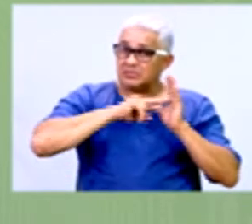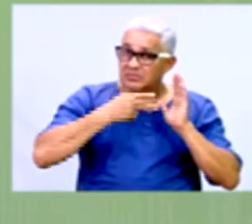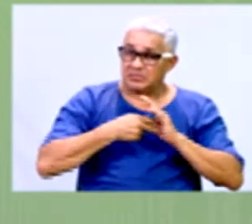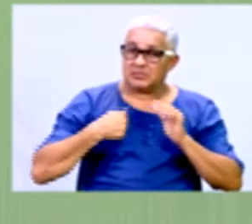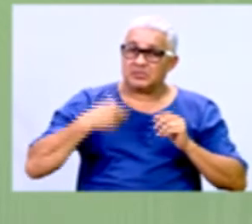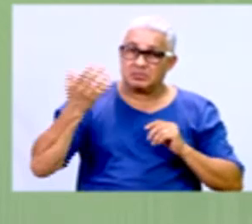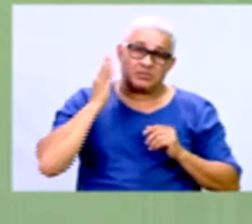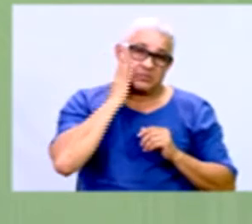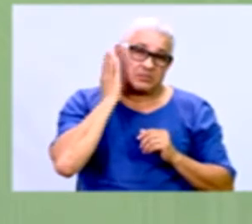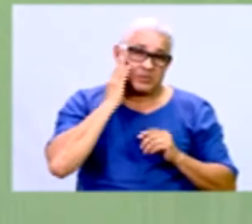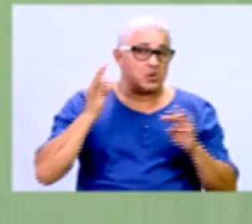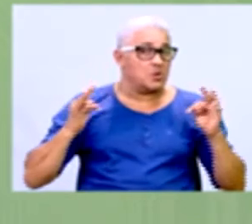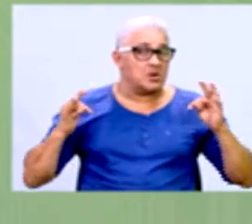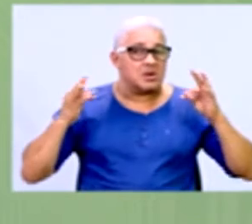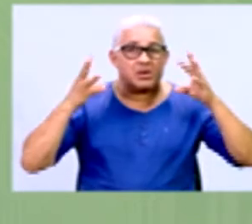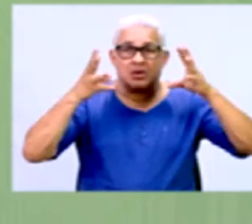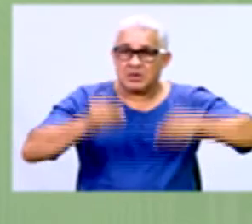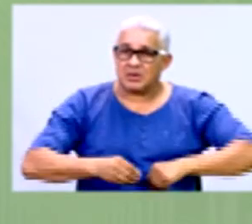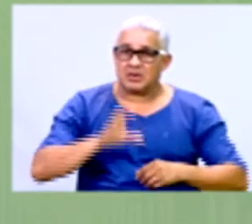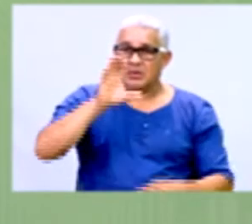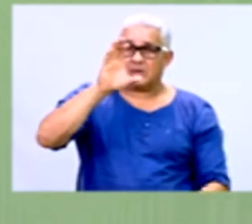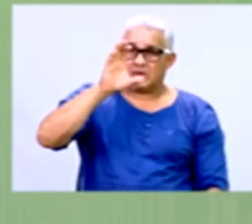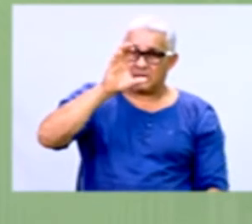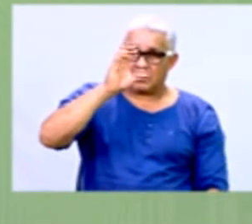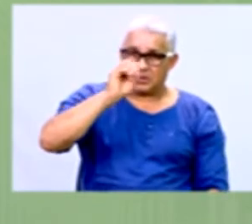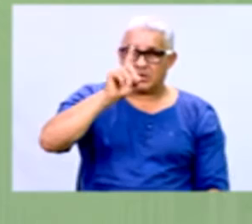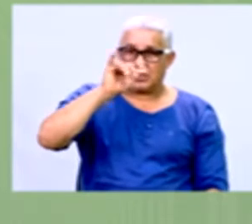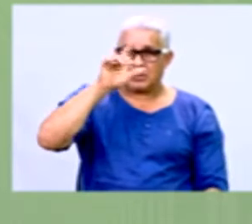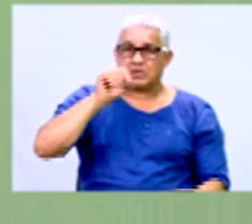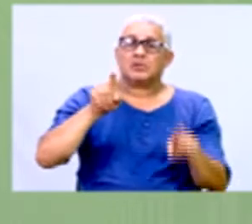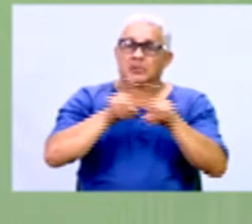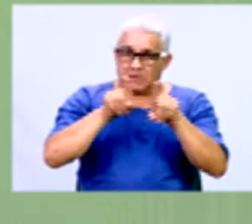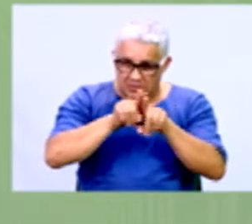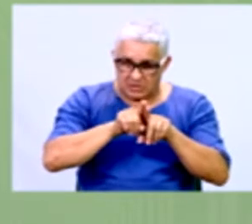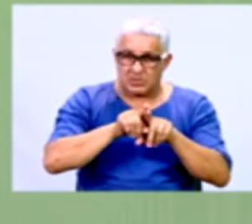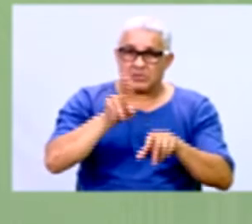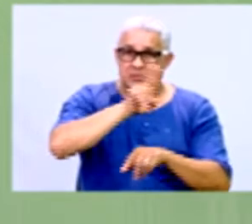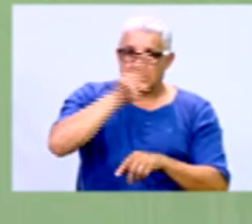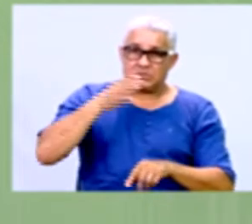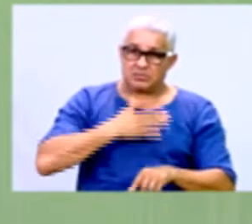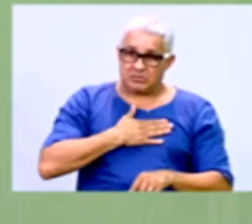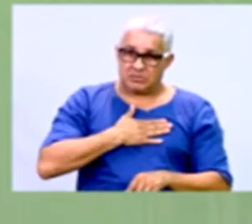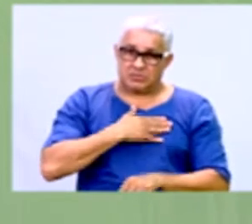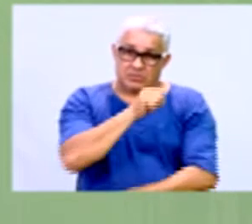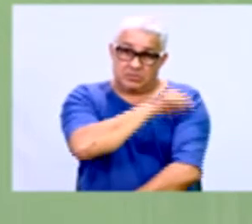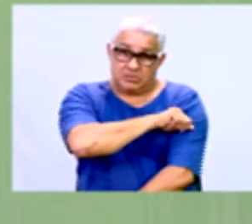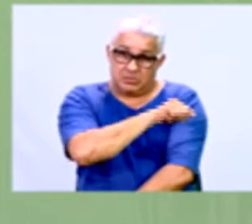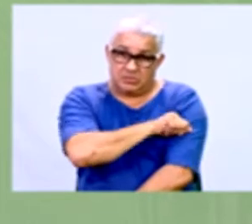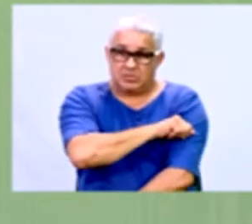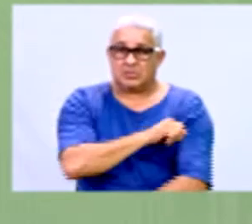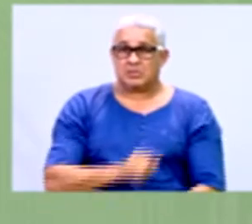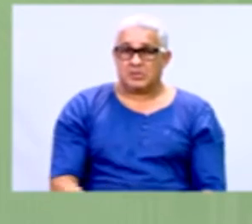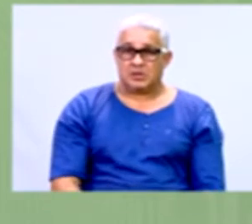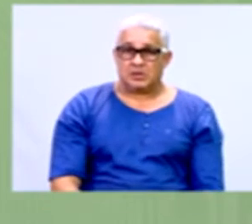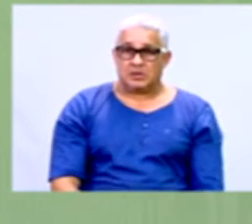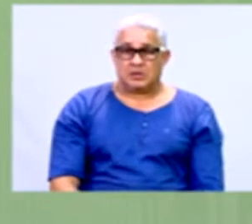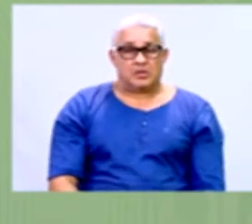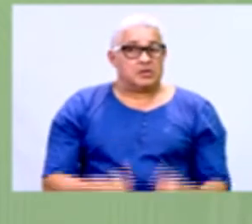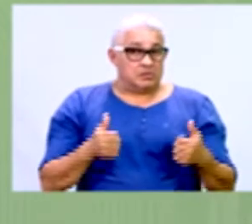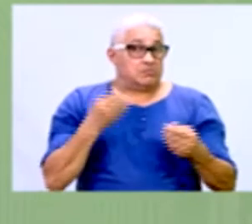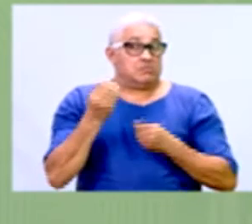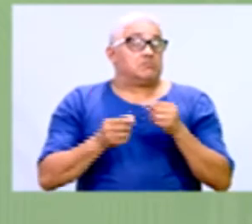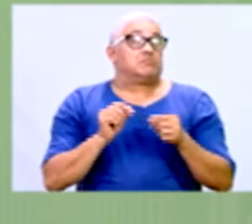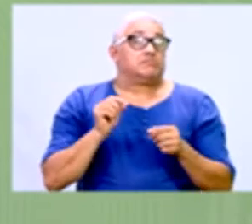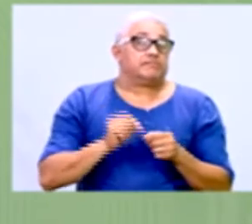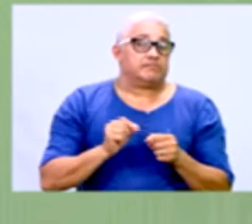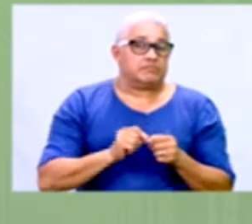saber todos os códigos e nome dos meus alunos, certo? Então, como é que eu faço